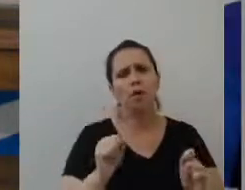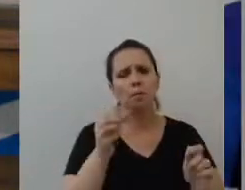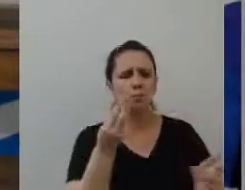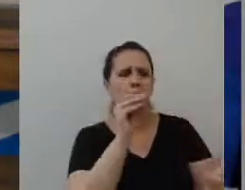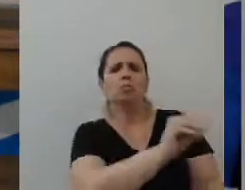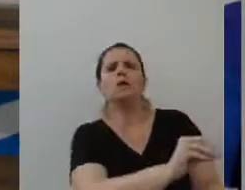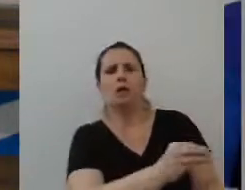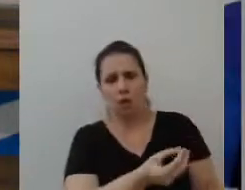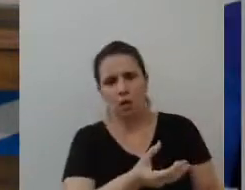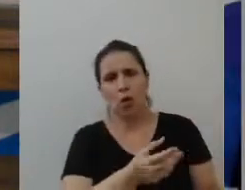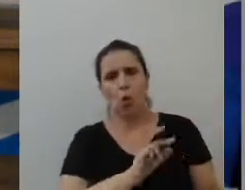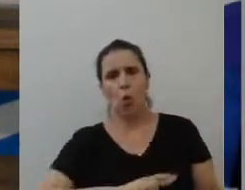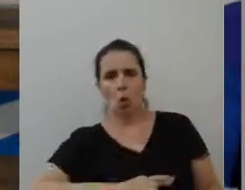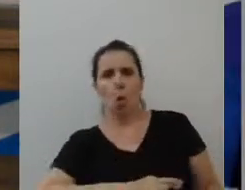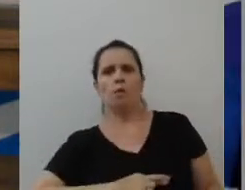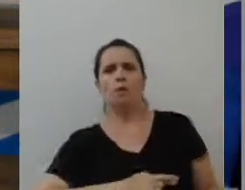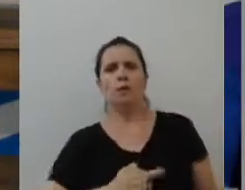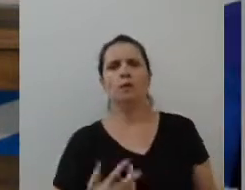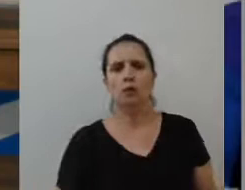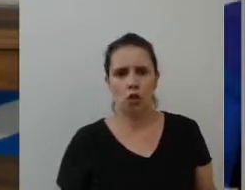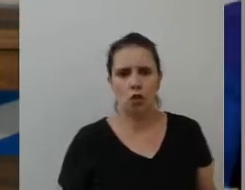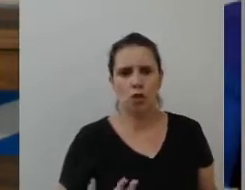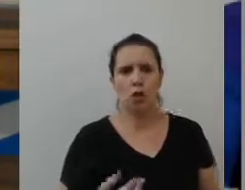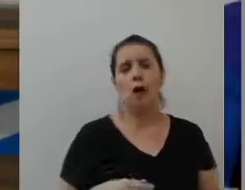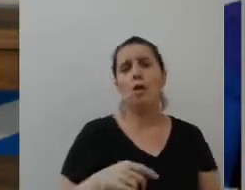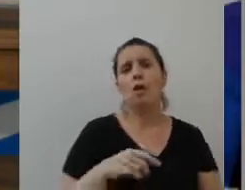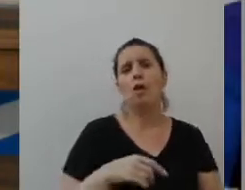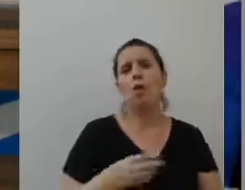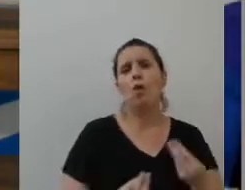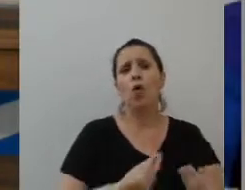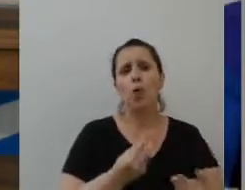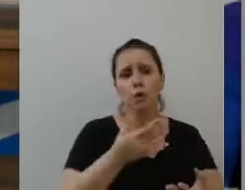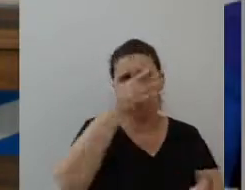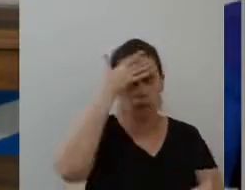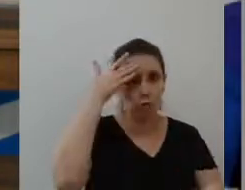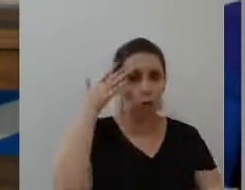como o momento em que o público leitor começou,